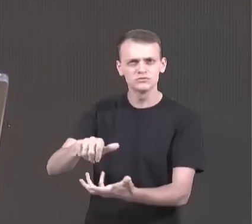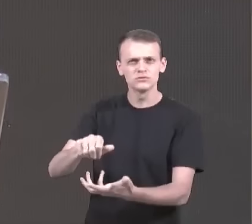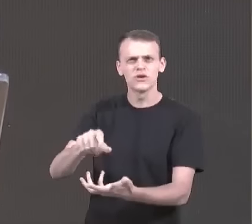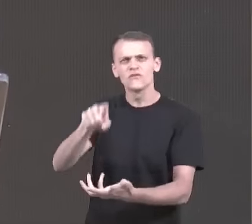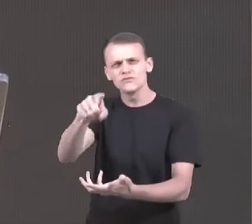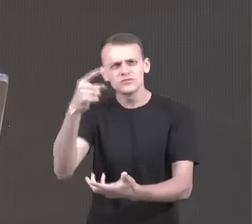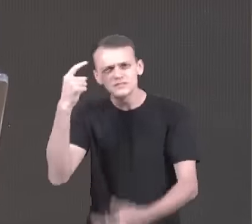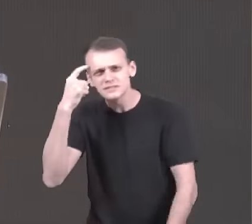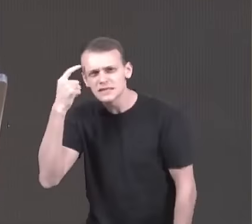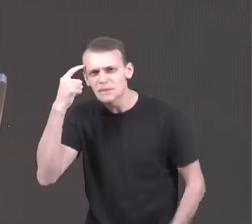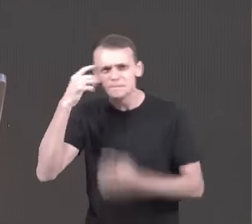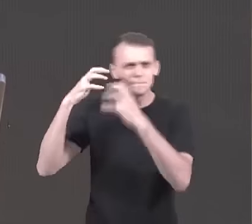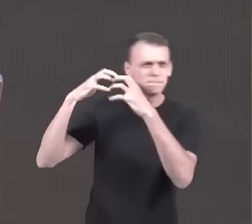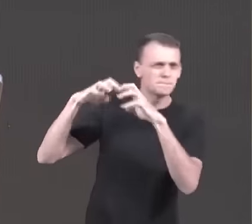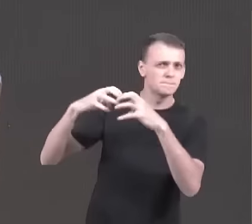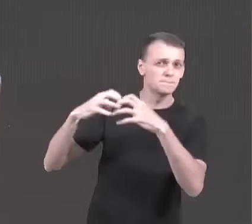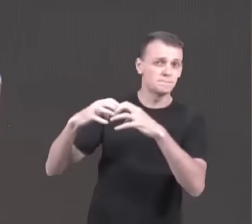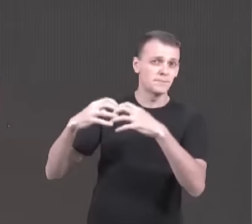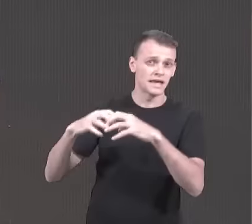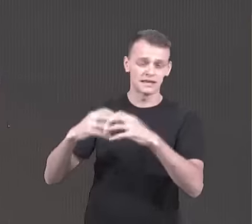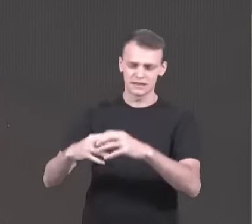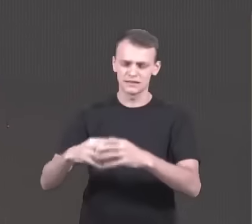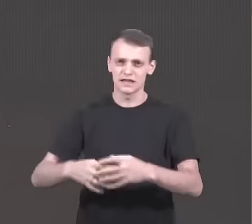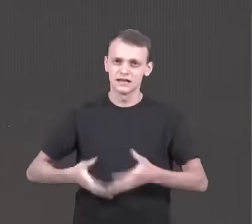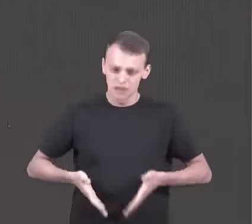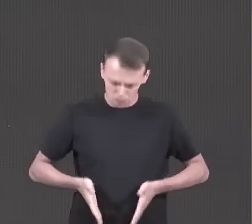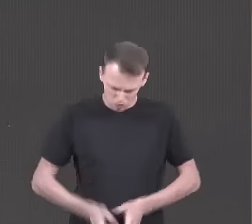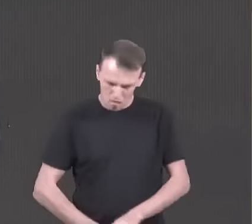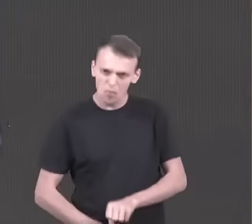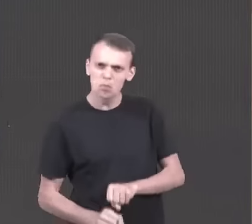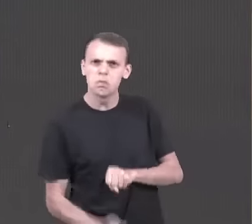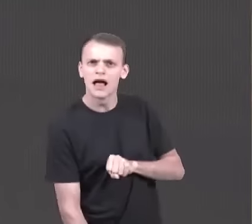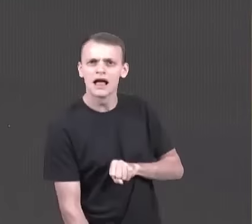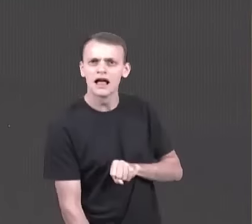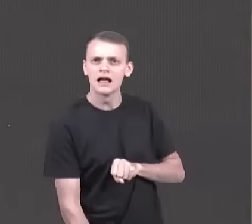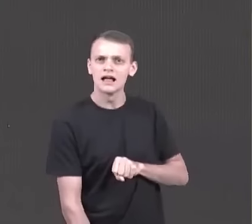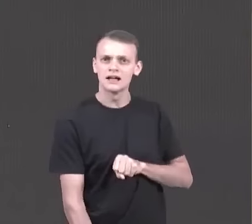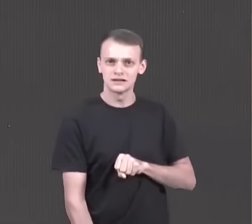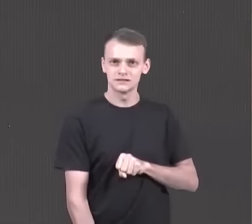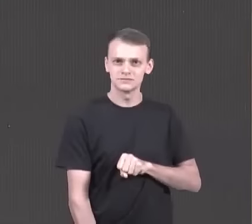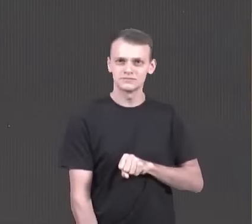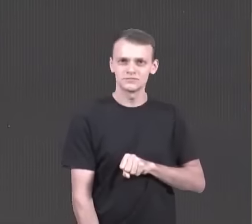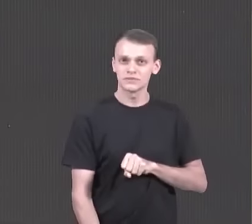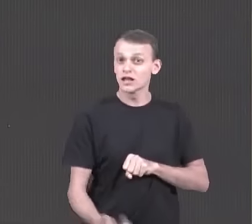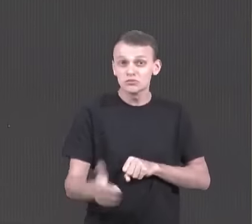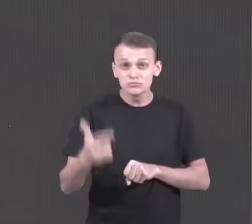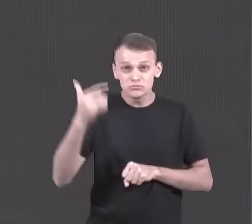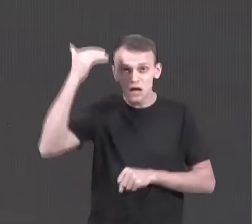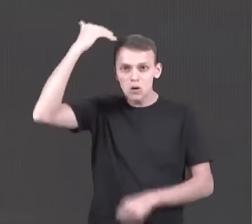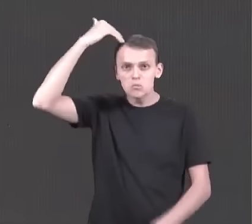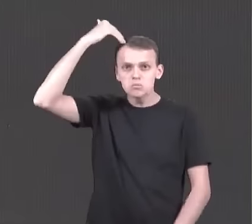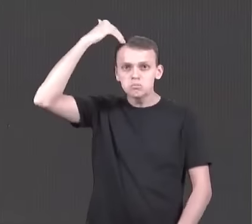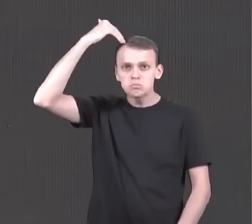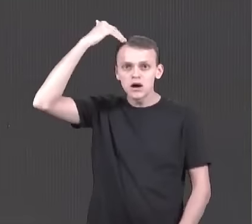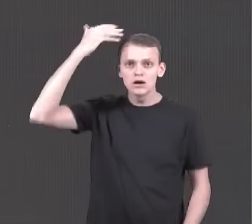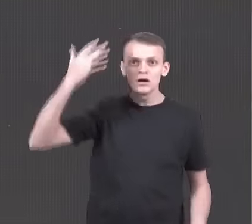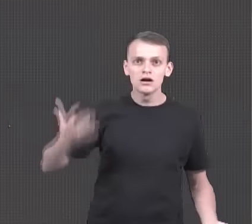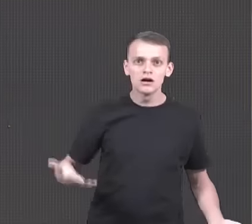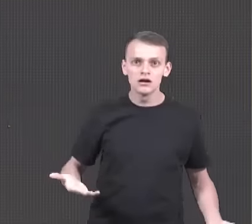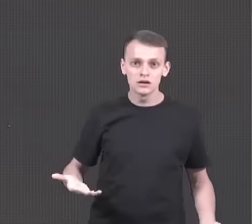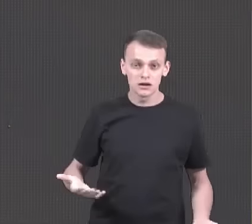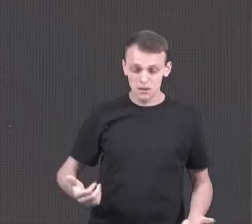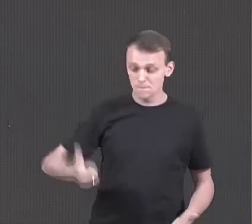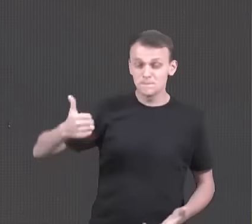O que você pensa de um império que matava seus bebês sem culpa? A moralidade do Império Romano do